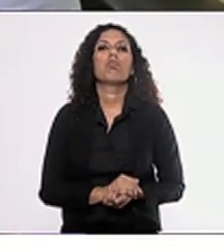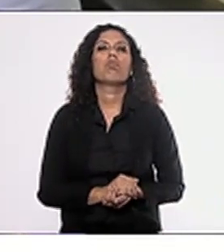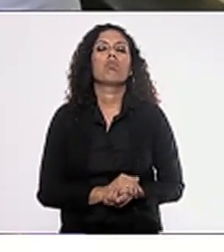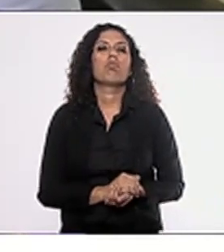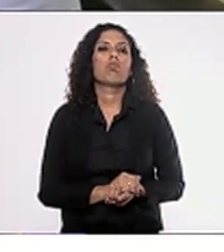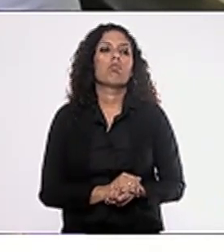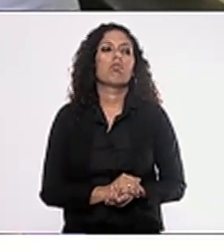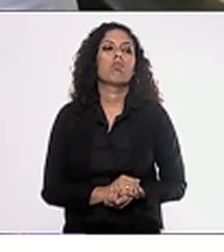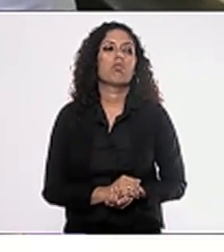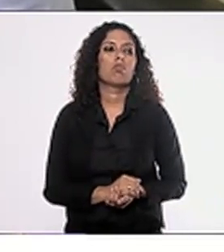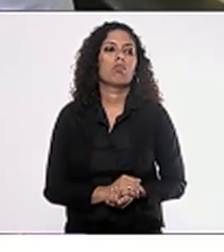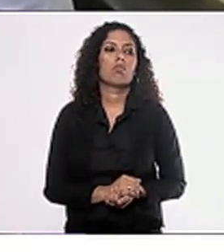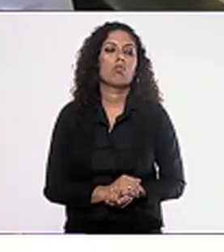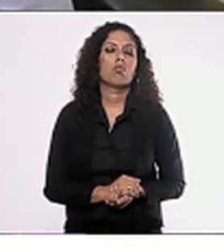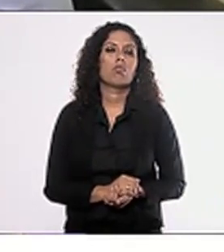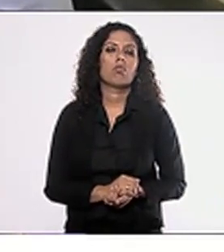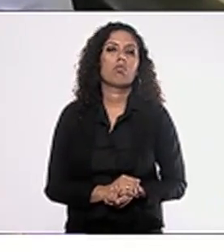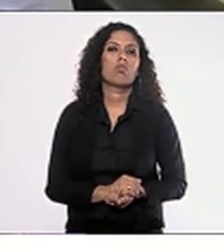Pode ser assim.